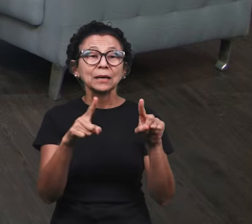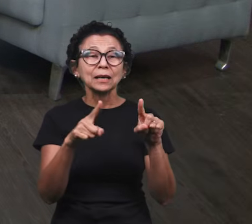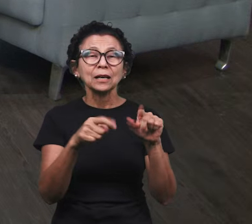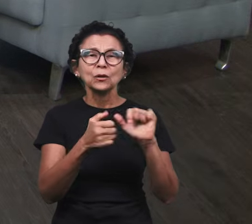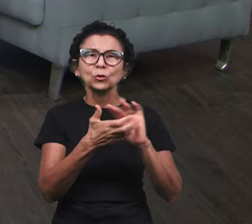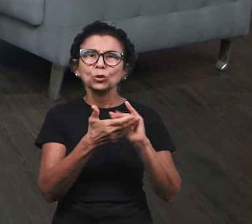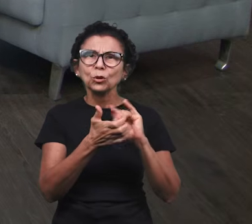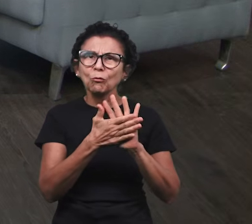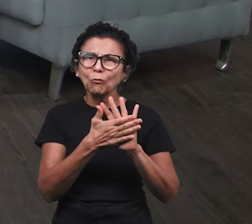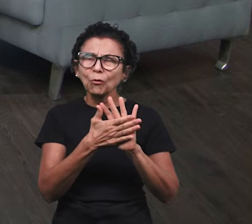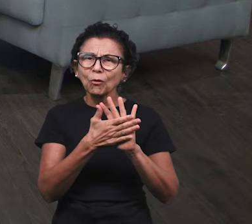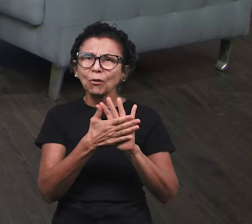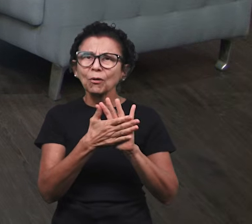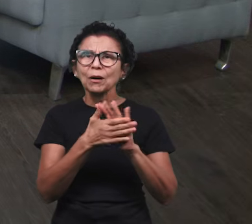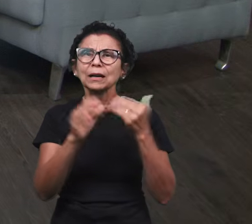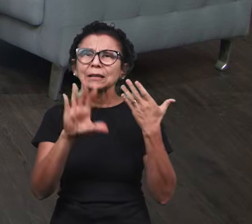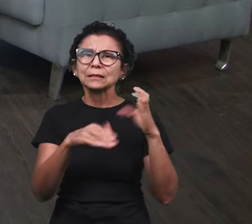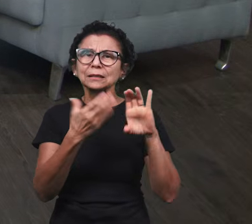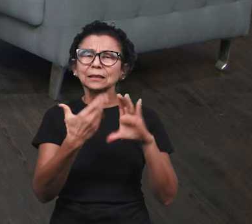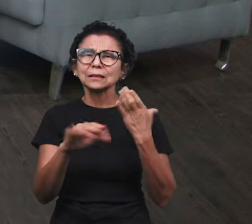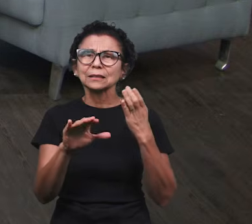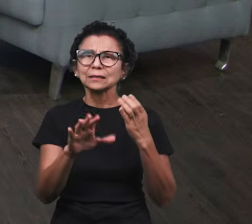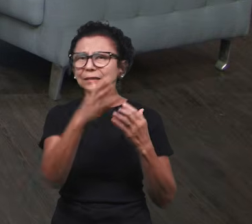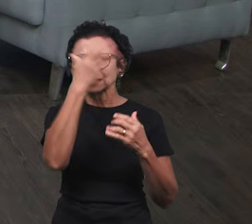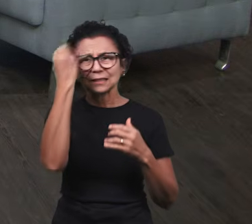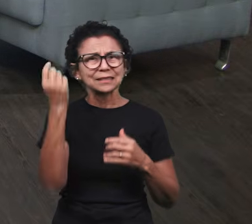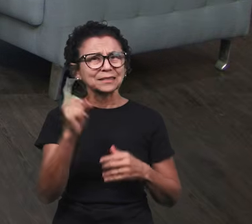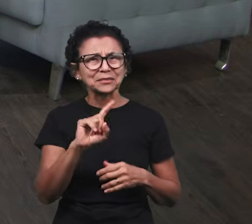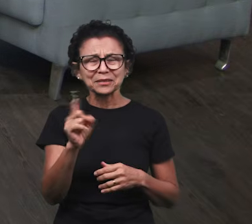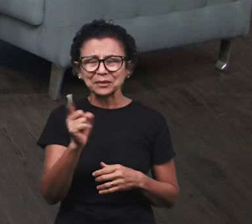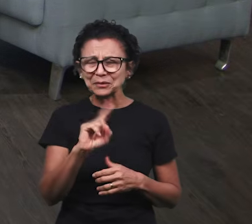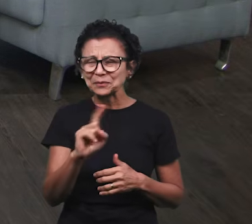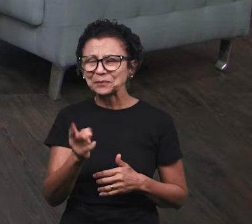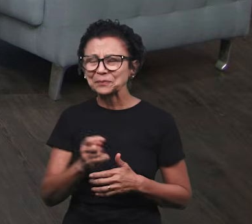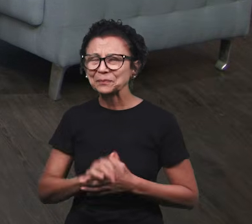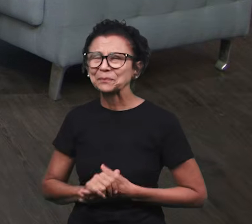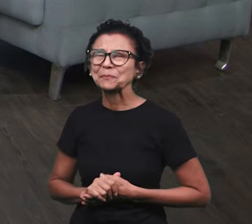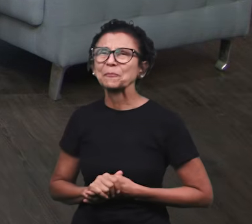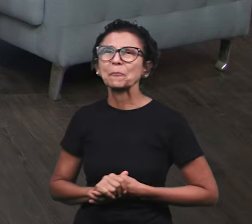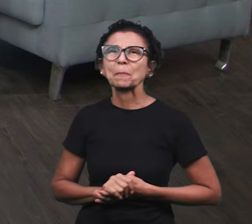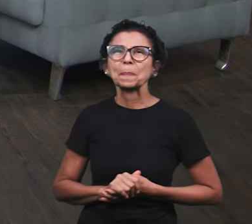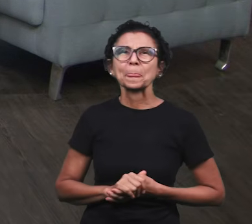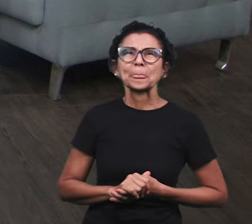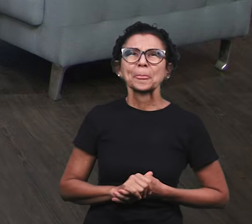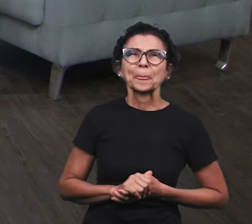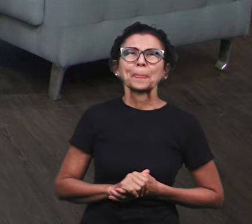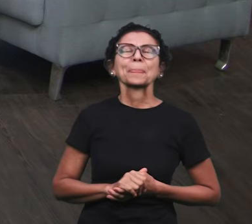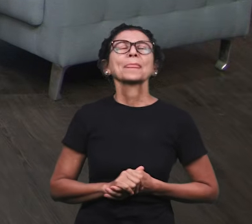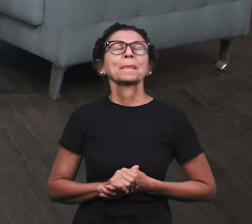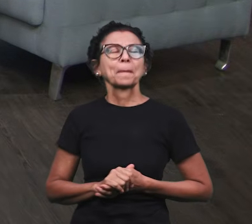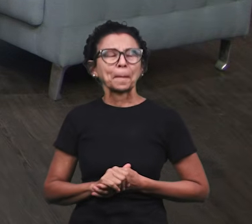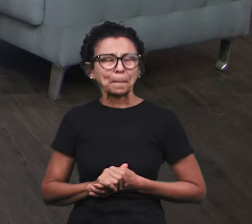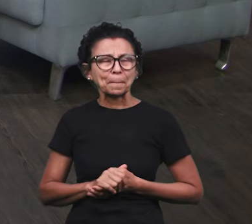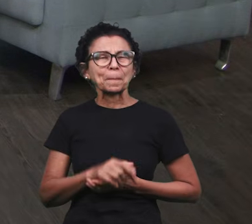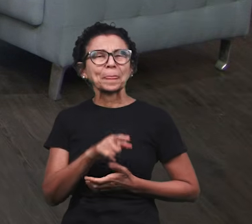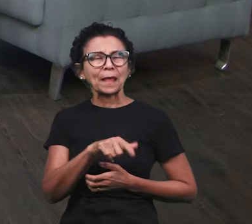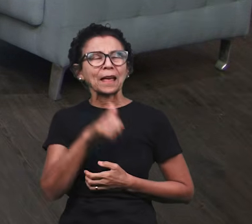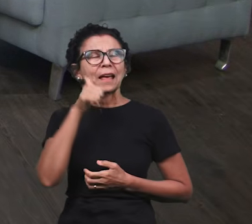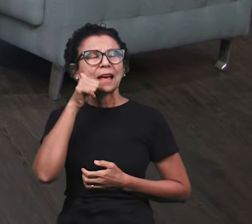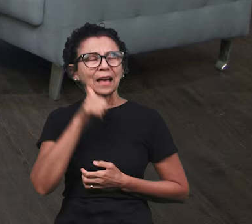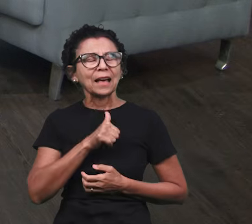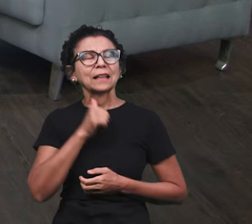esqueceu. Tá lá, postamos até no nosso Instagram da nossa igreja lá. Depois até te passar para você colocar aí, ela cantando o